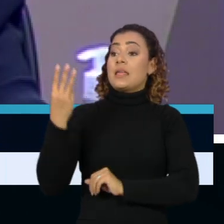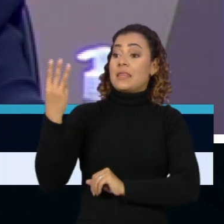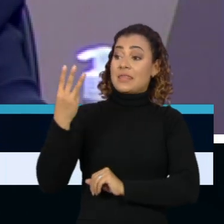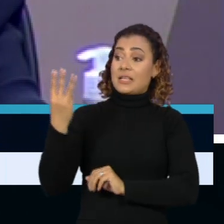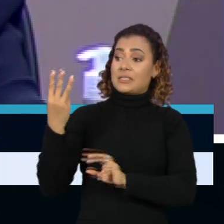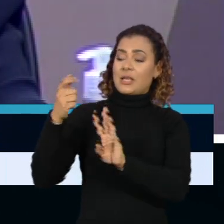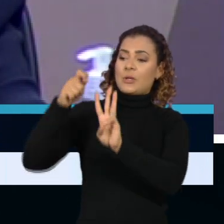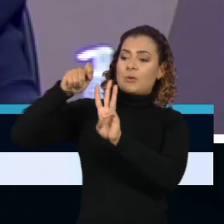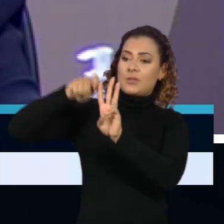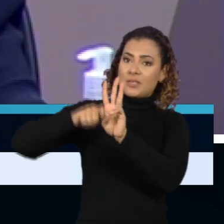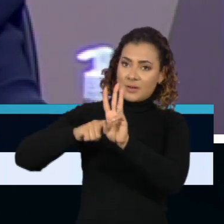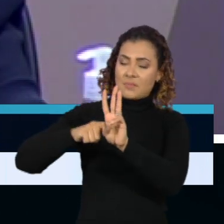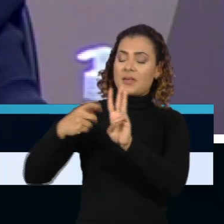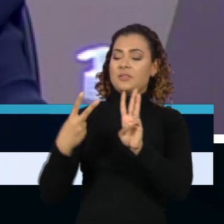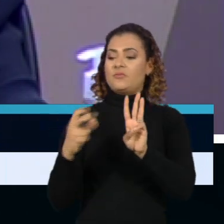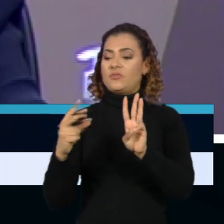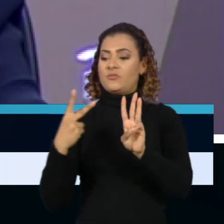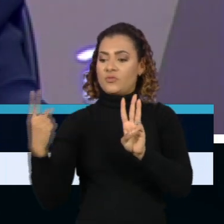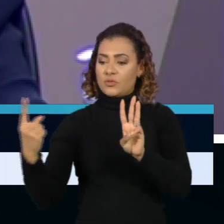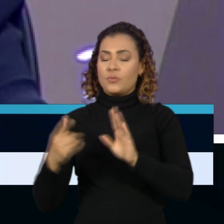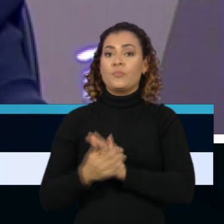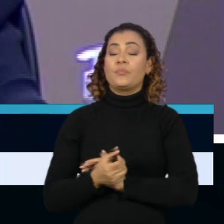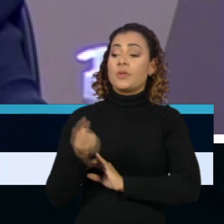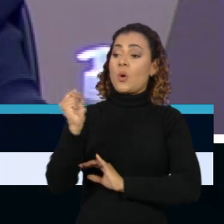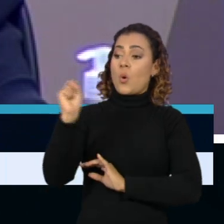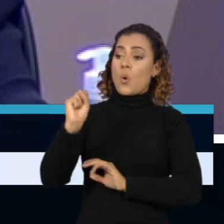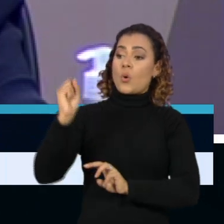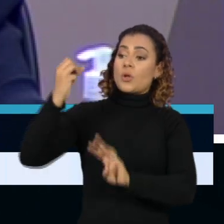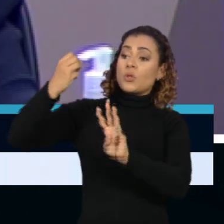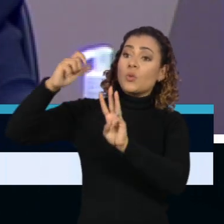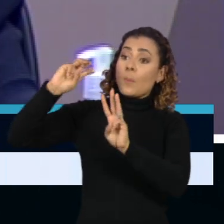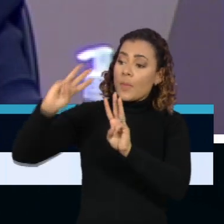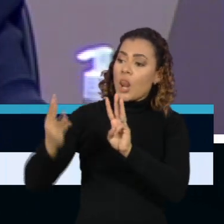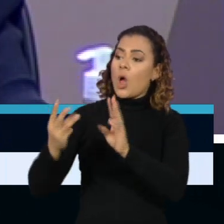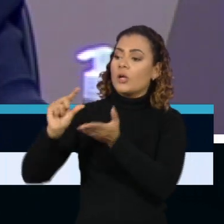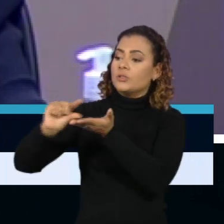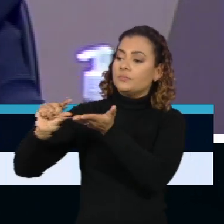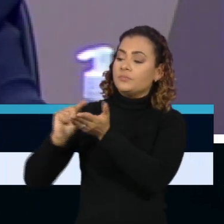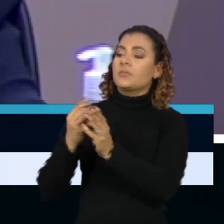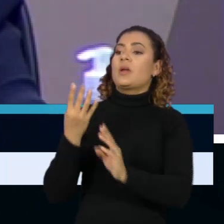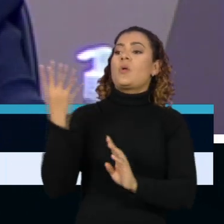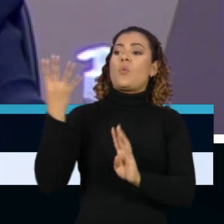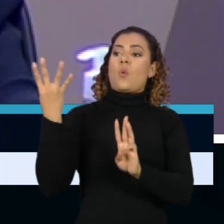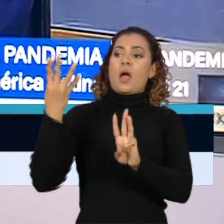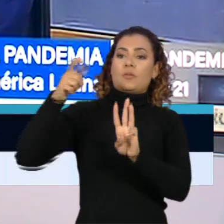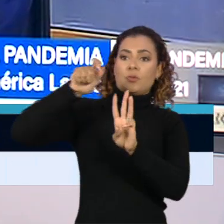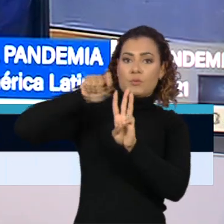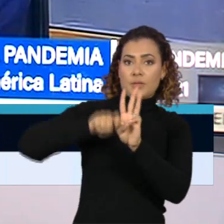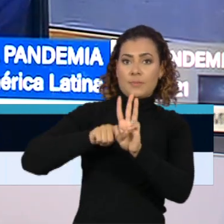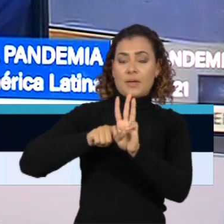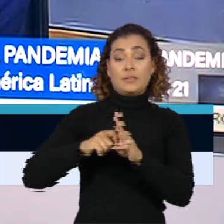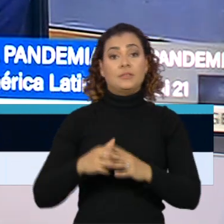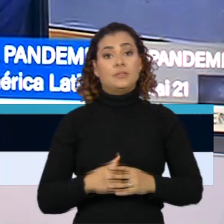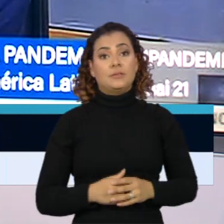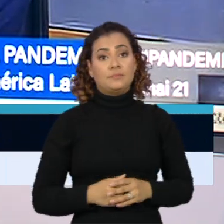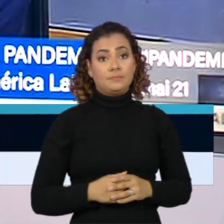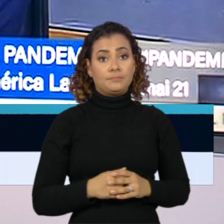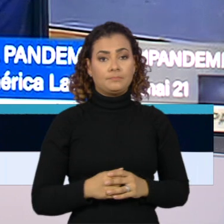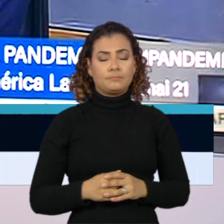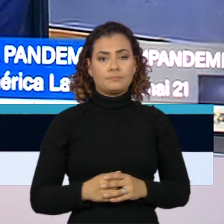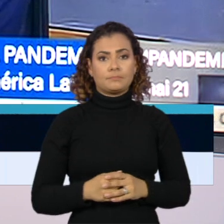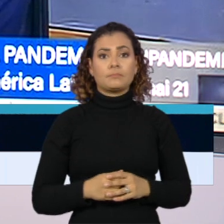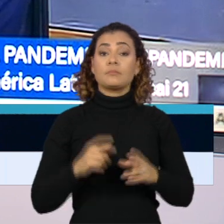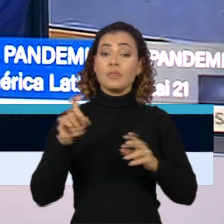trimestre de 2021 e 8 milhões para o quarto trimestre de 2021. O ex-presidente